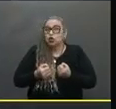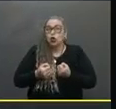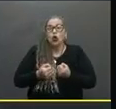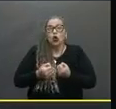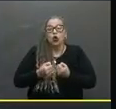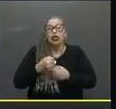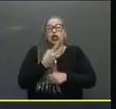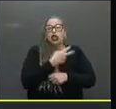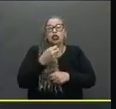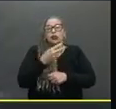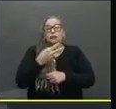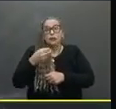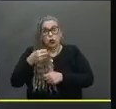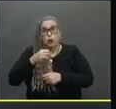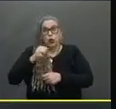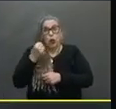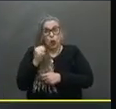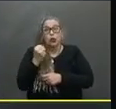em 2008,